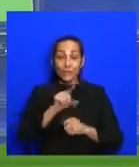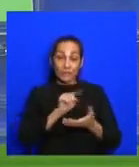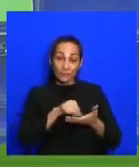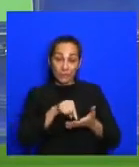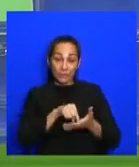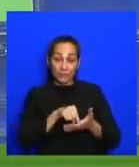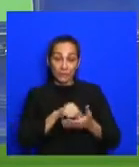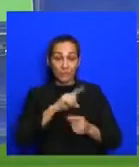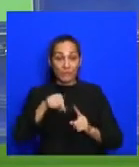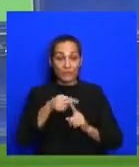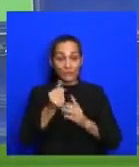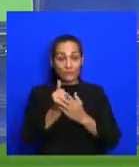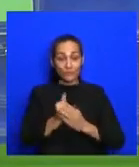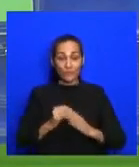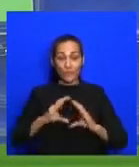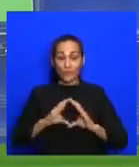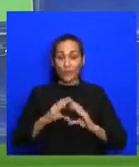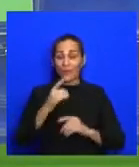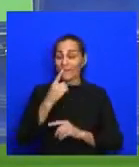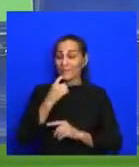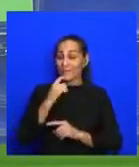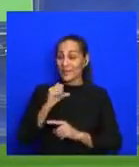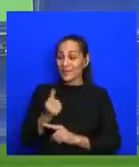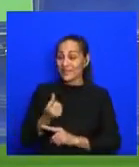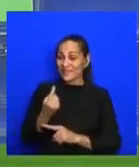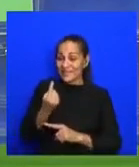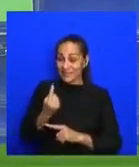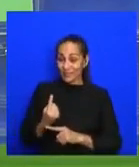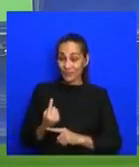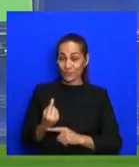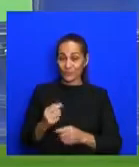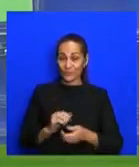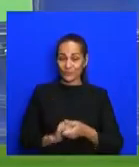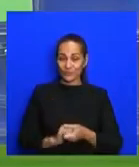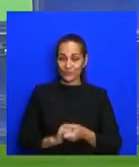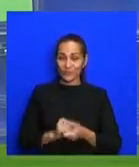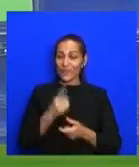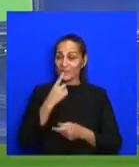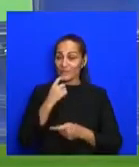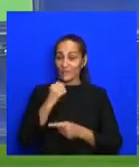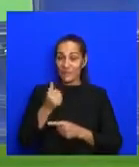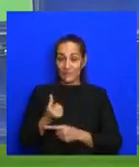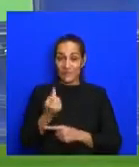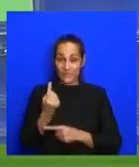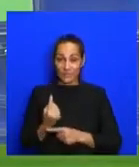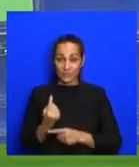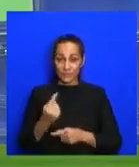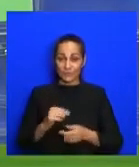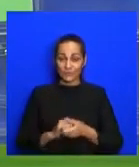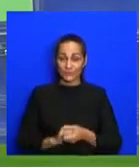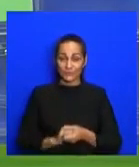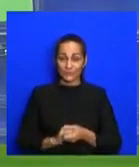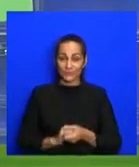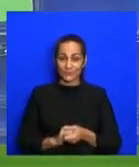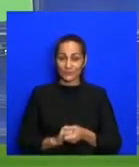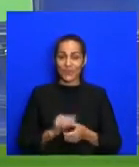aí tá marcando mais uma dezena chegando. Bola vermelha, 61. Vermelha, número 61.